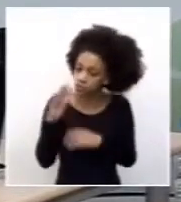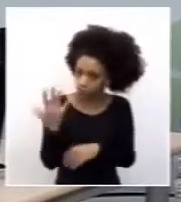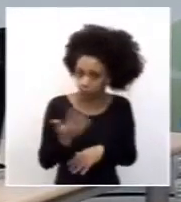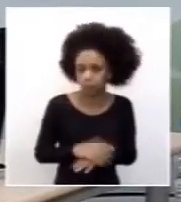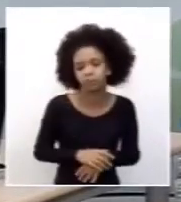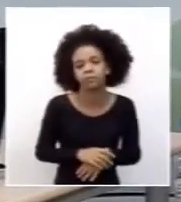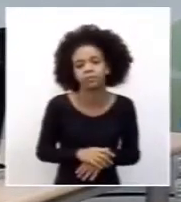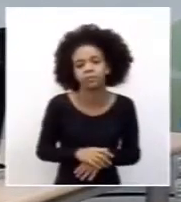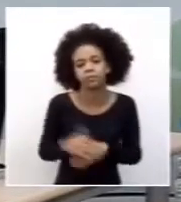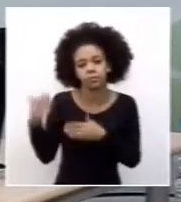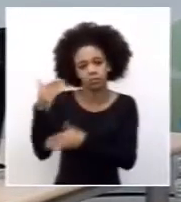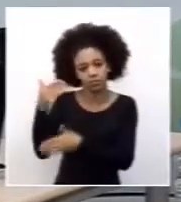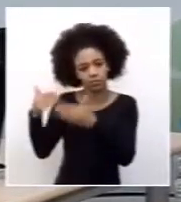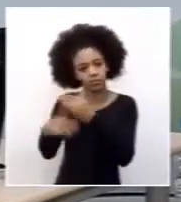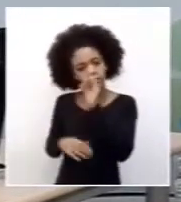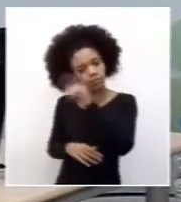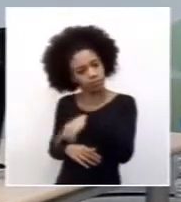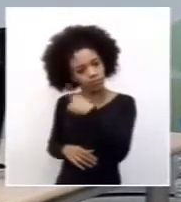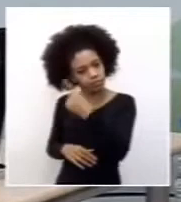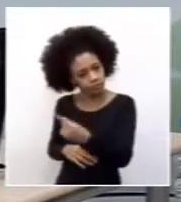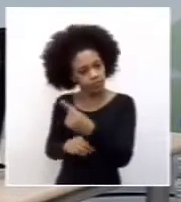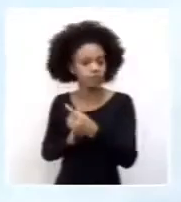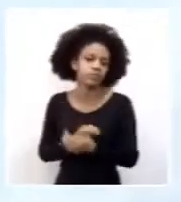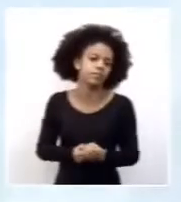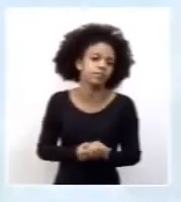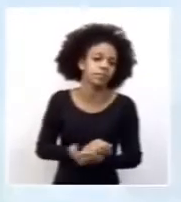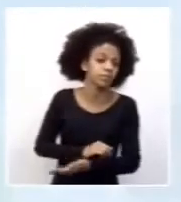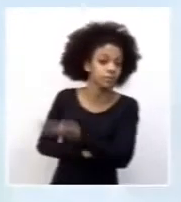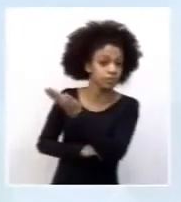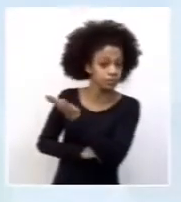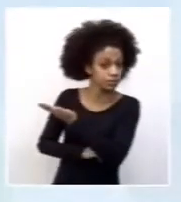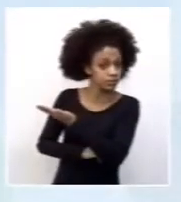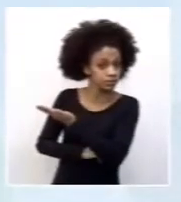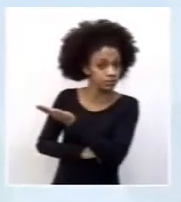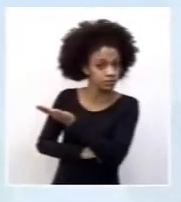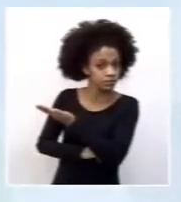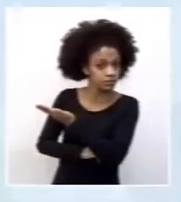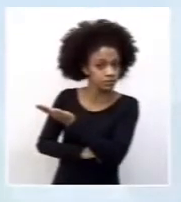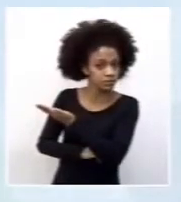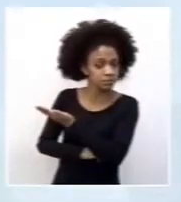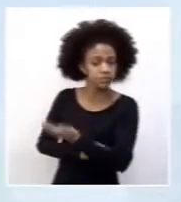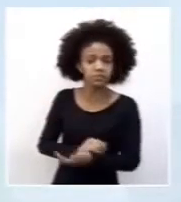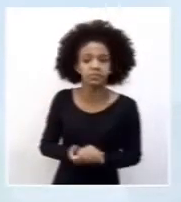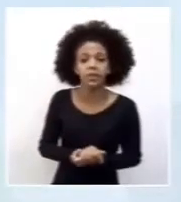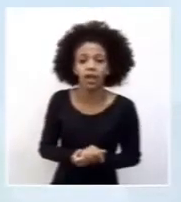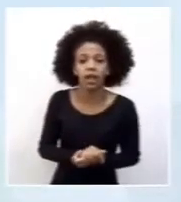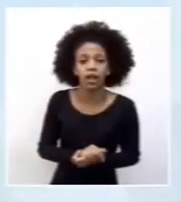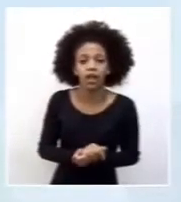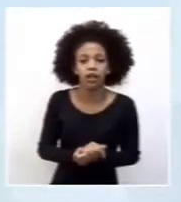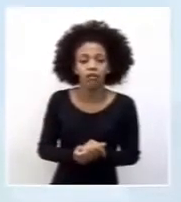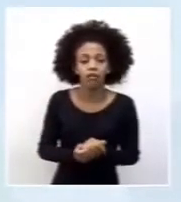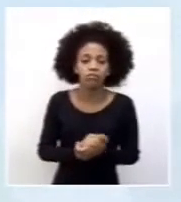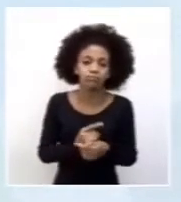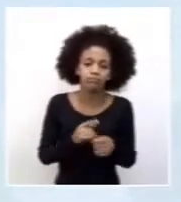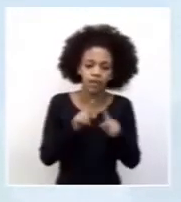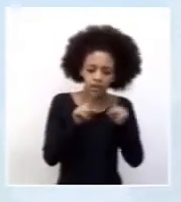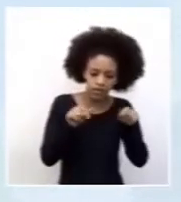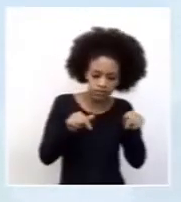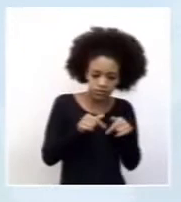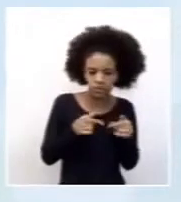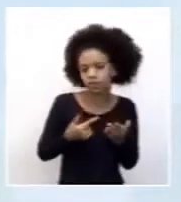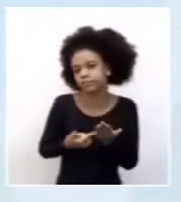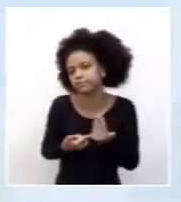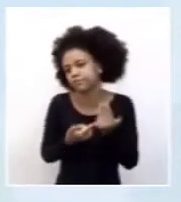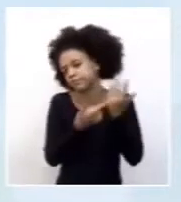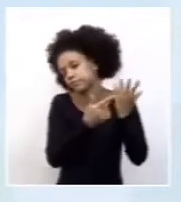próximo slide, por favor, na tela, que nós vamos destacar, né, que é isso, a sala virtual, né,